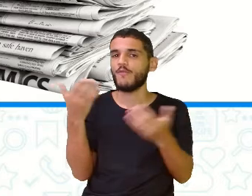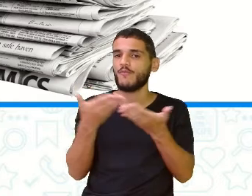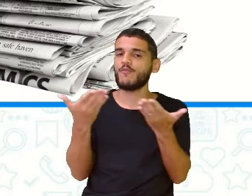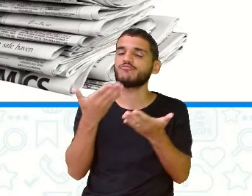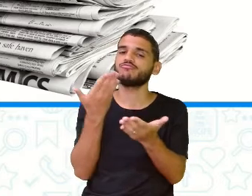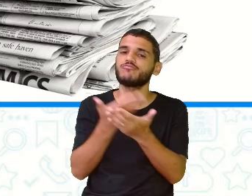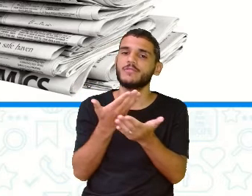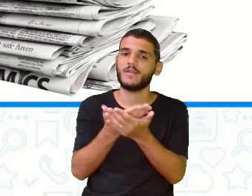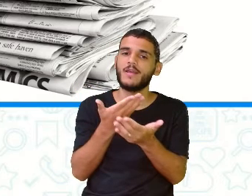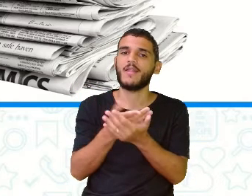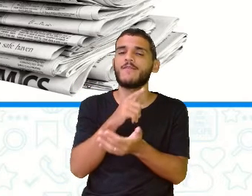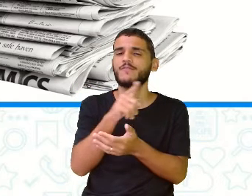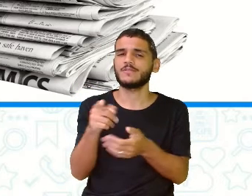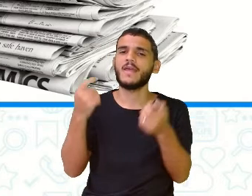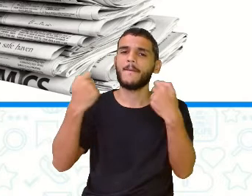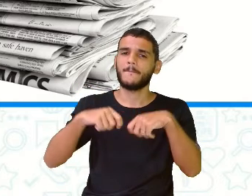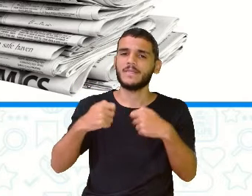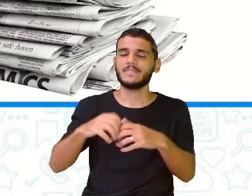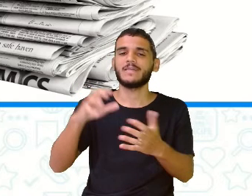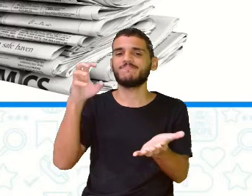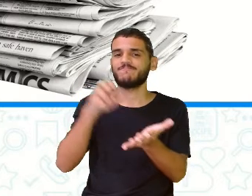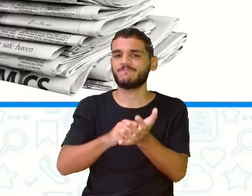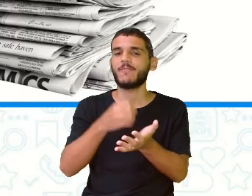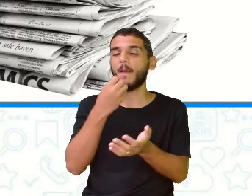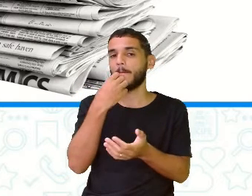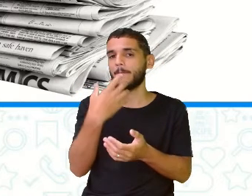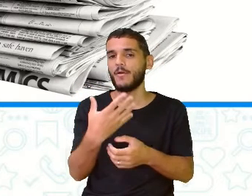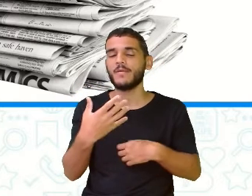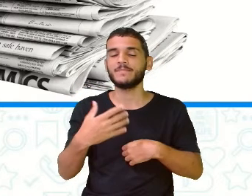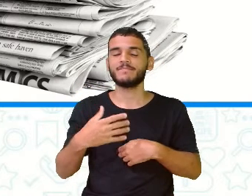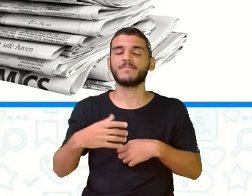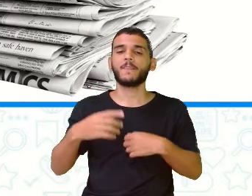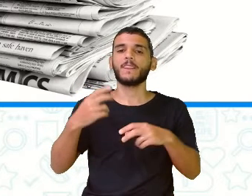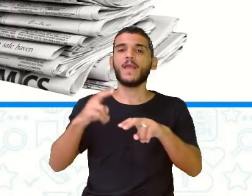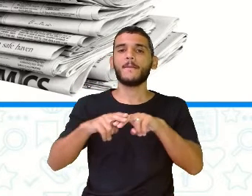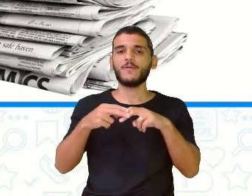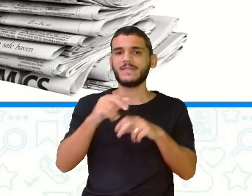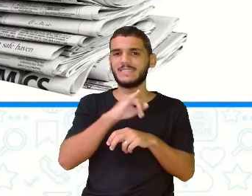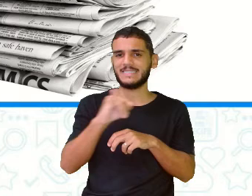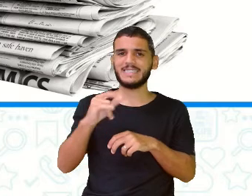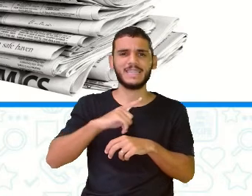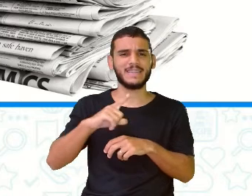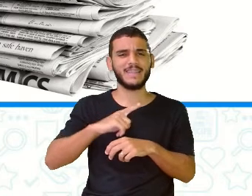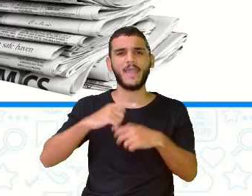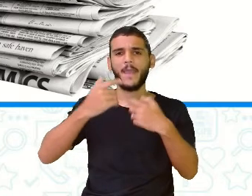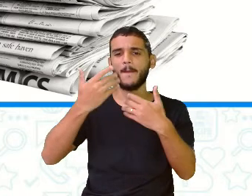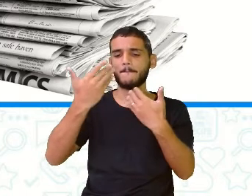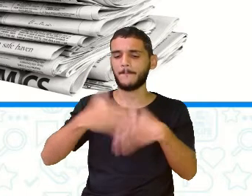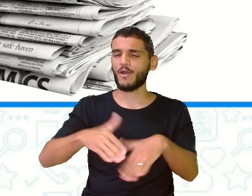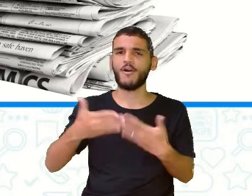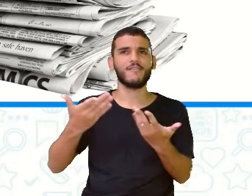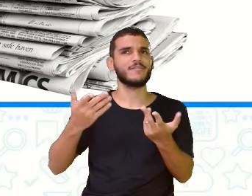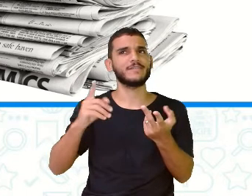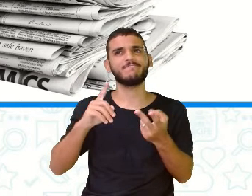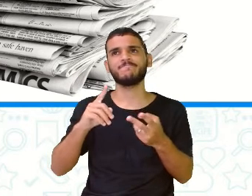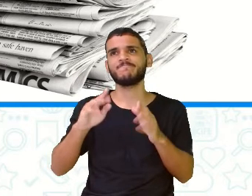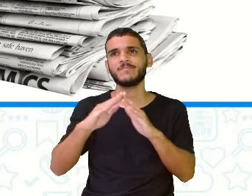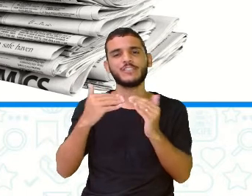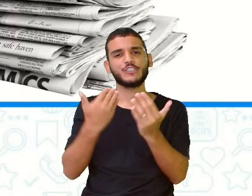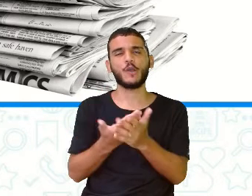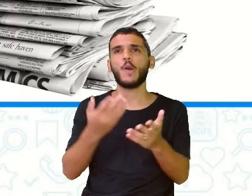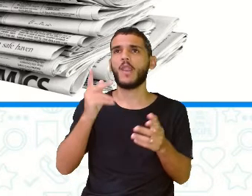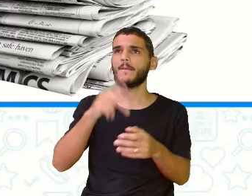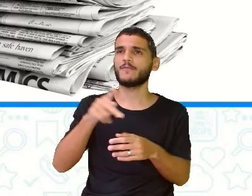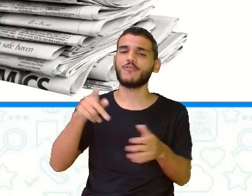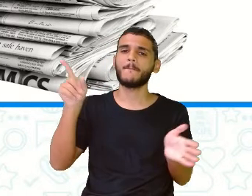Vale a pena você dar aquela registrada boa, porque quem sabe até cai numa prova externa ou na tua atividade lá na sala de aula, teu professor